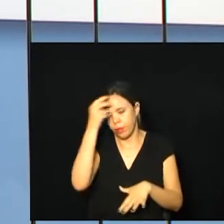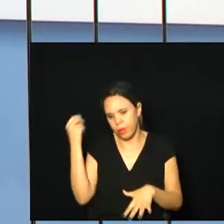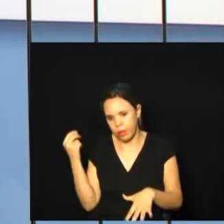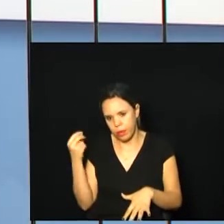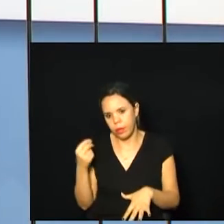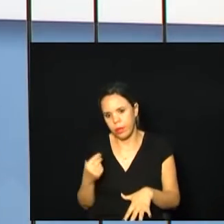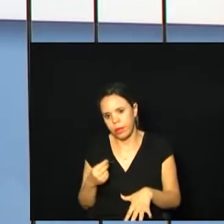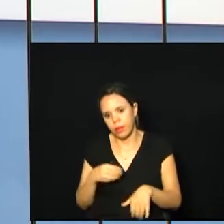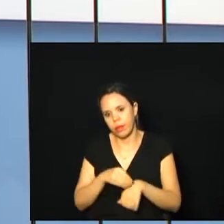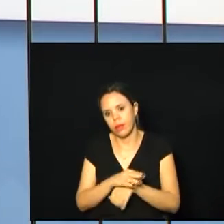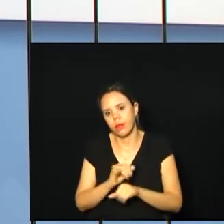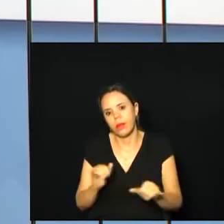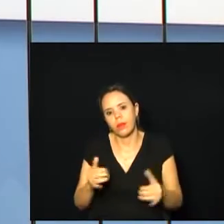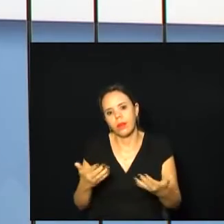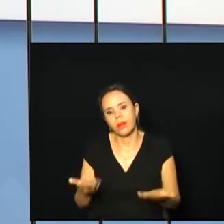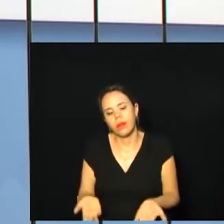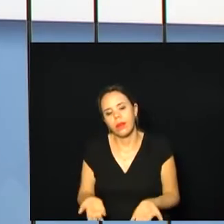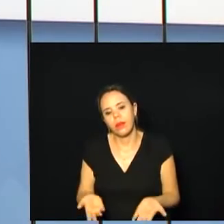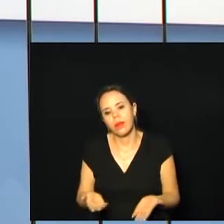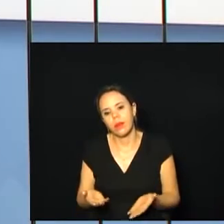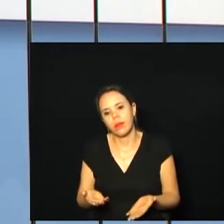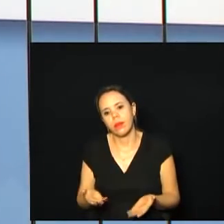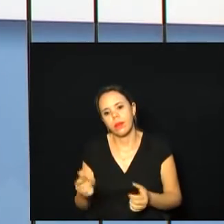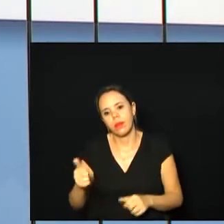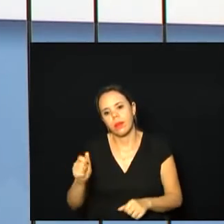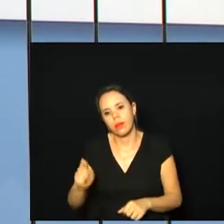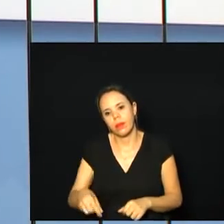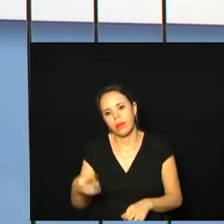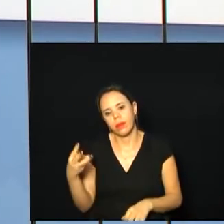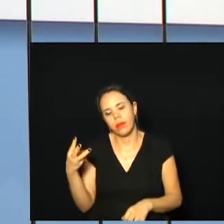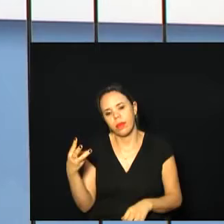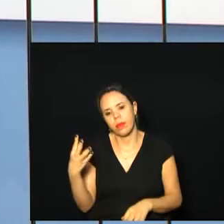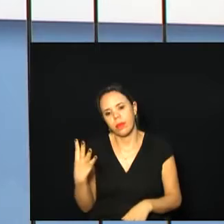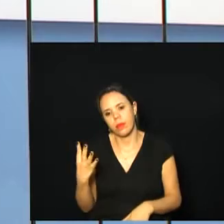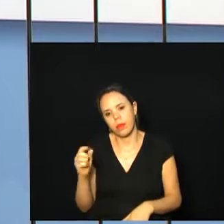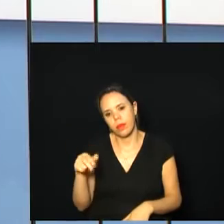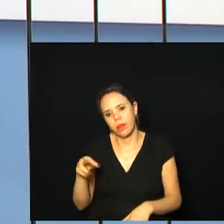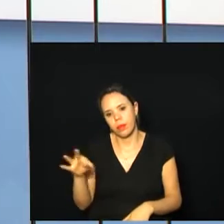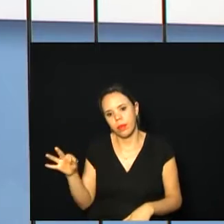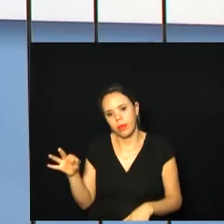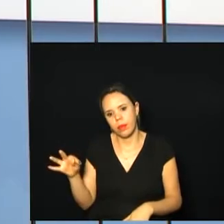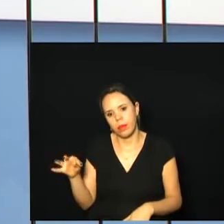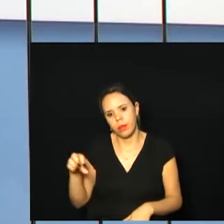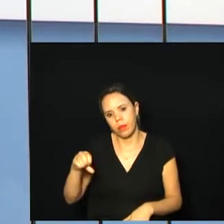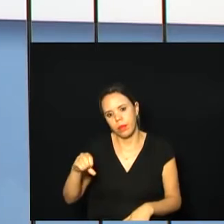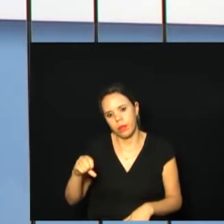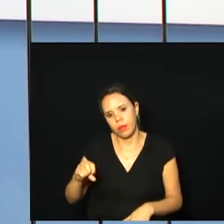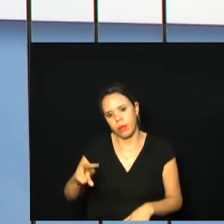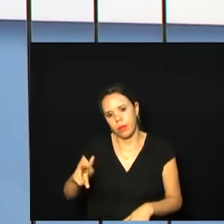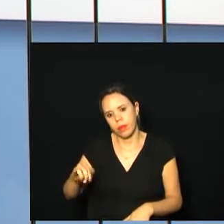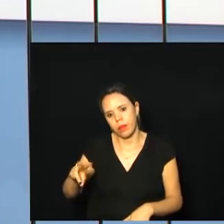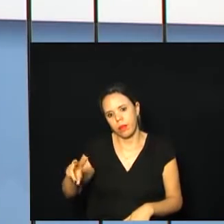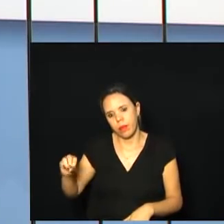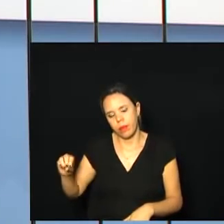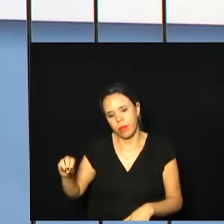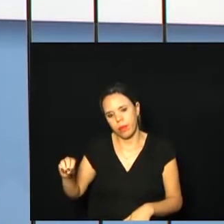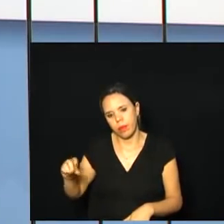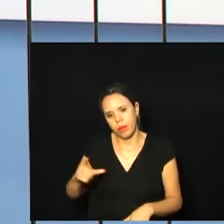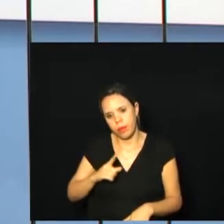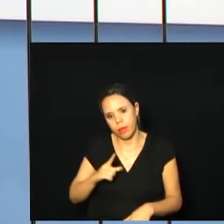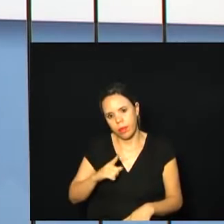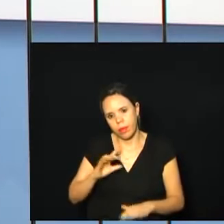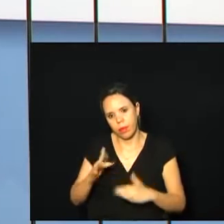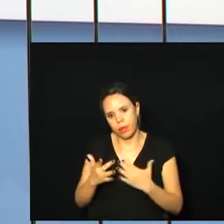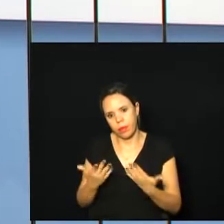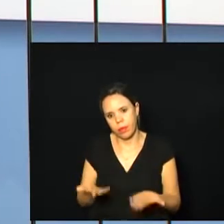que será transmitida nos canais 11.3, 4 da NET, 9 da Vivo Fibra. Teremos também nas